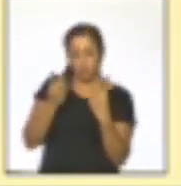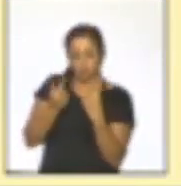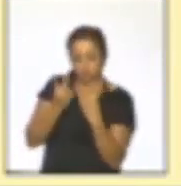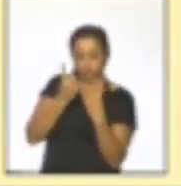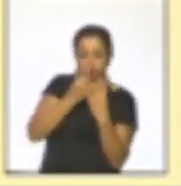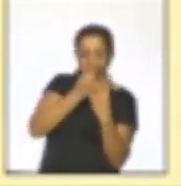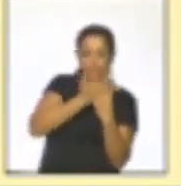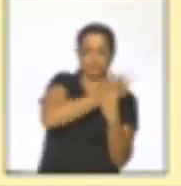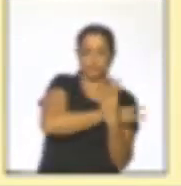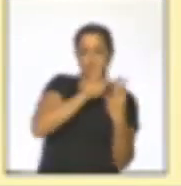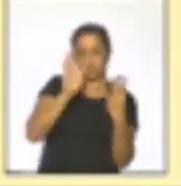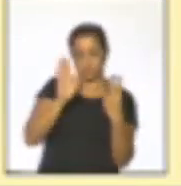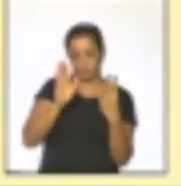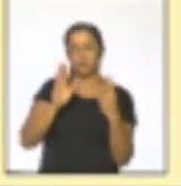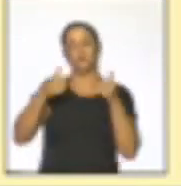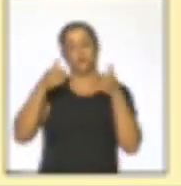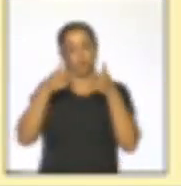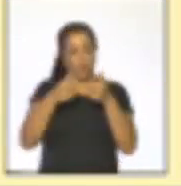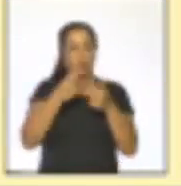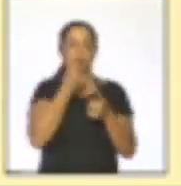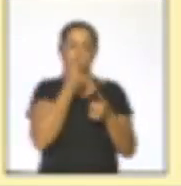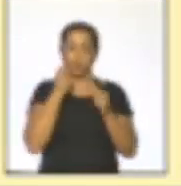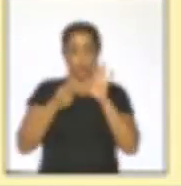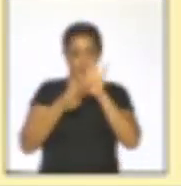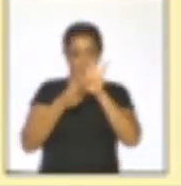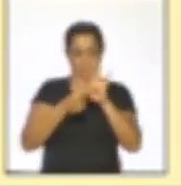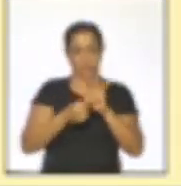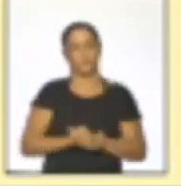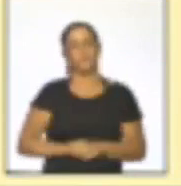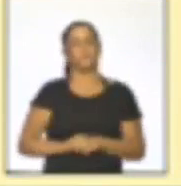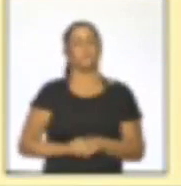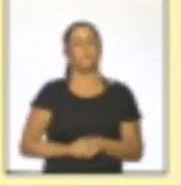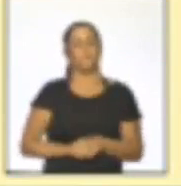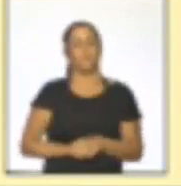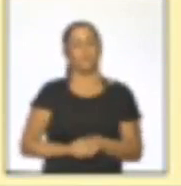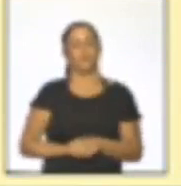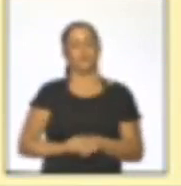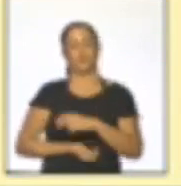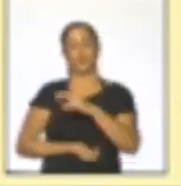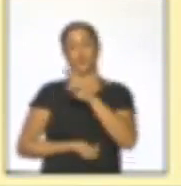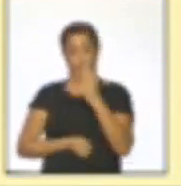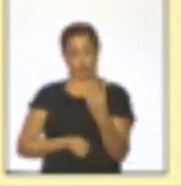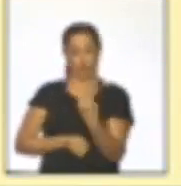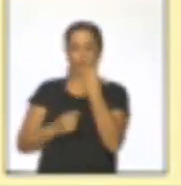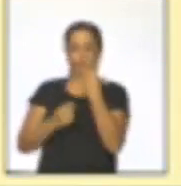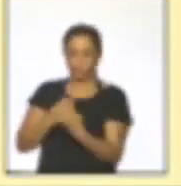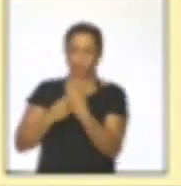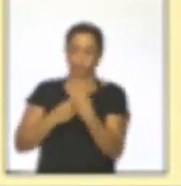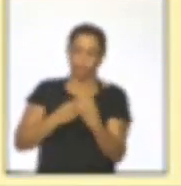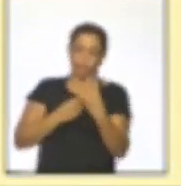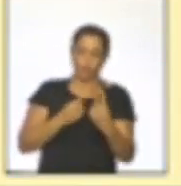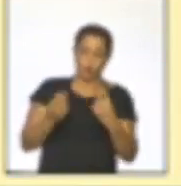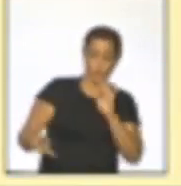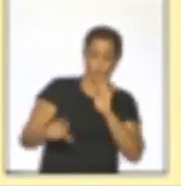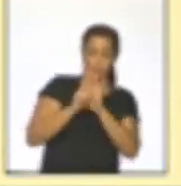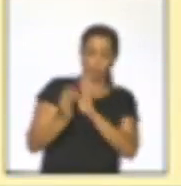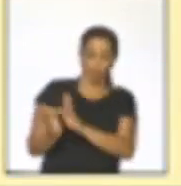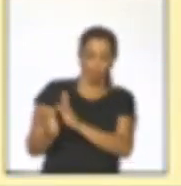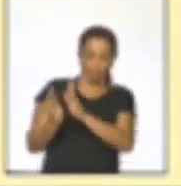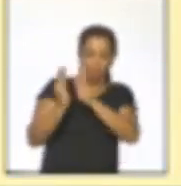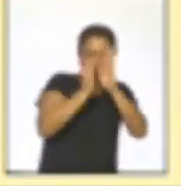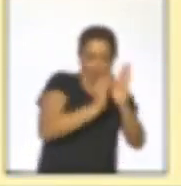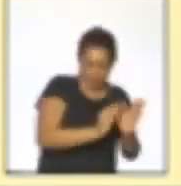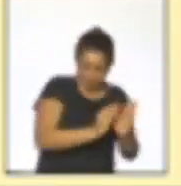Vou ativar o lapisinho aqui. 2 em 2, da direita para a esquerda.